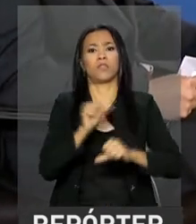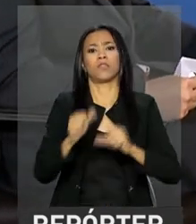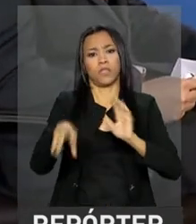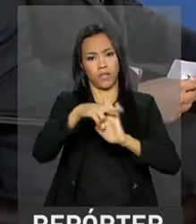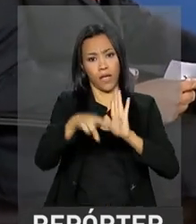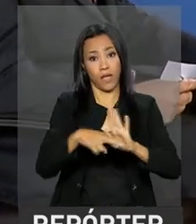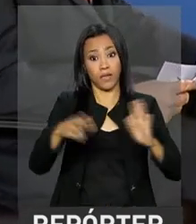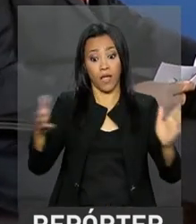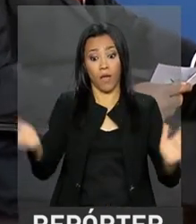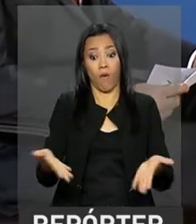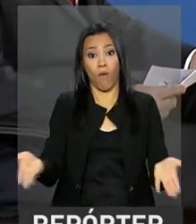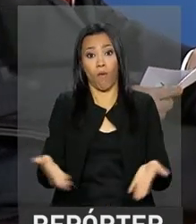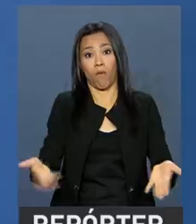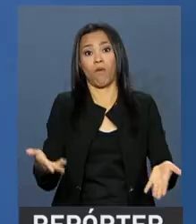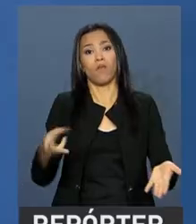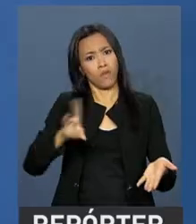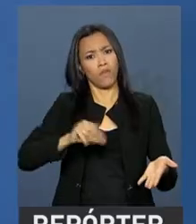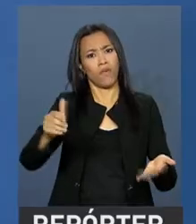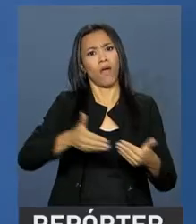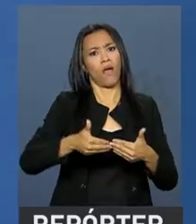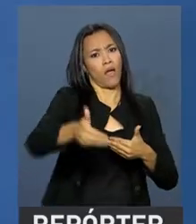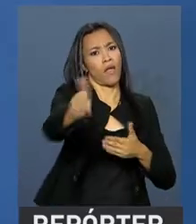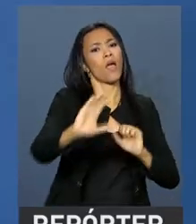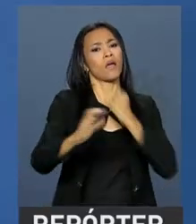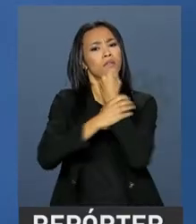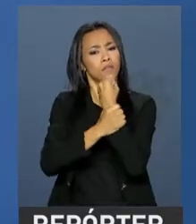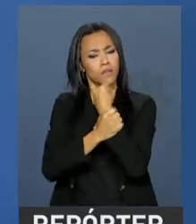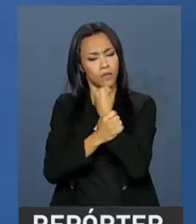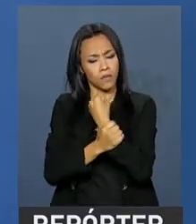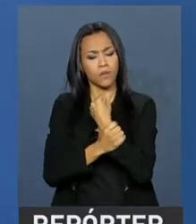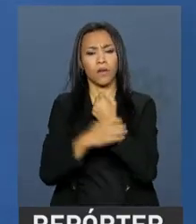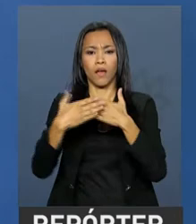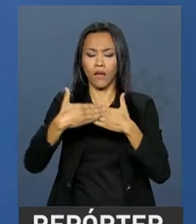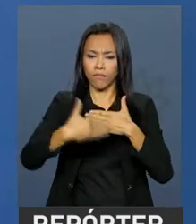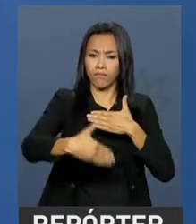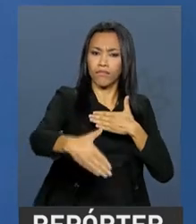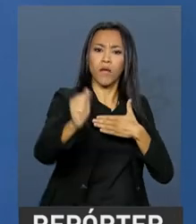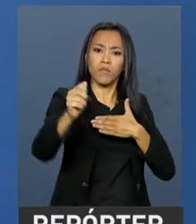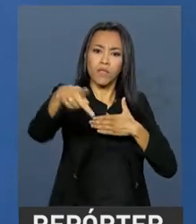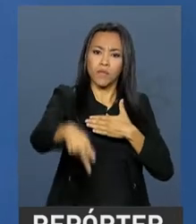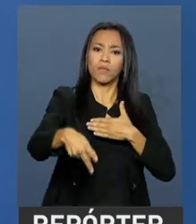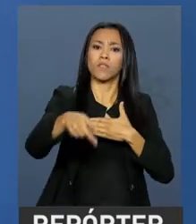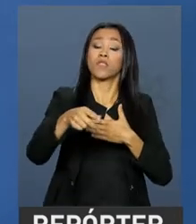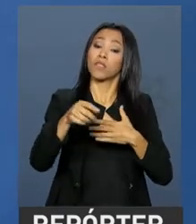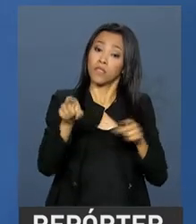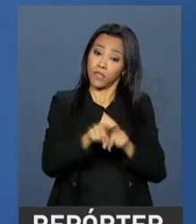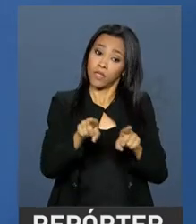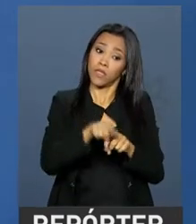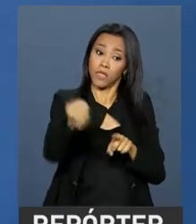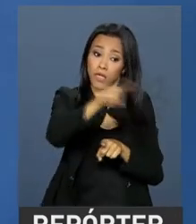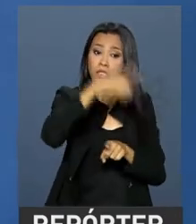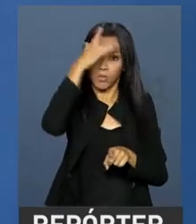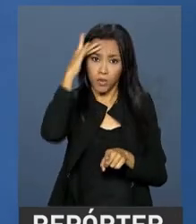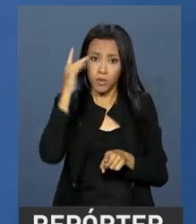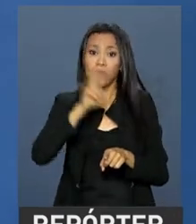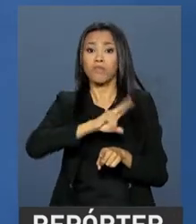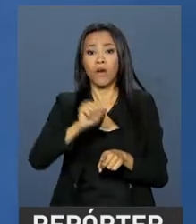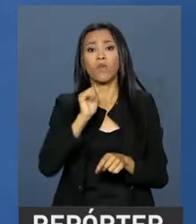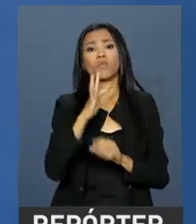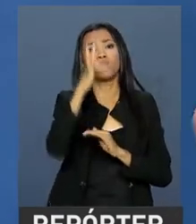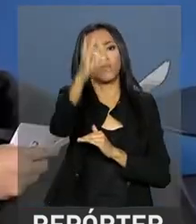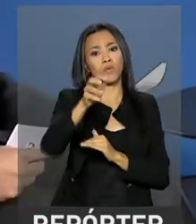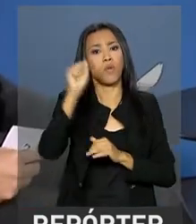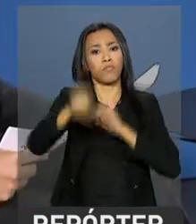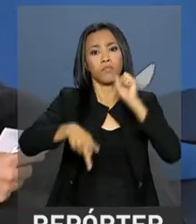agora, o que vai garantir a sustentabilidade do sistema, assegurar que as pessoas vão receber a